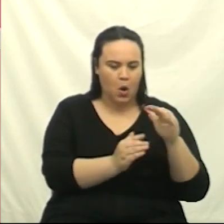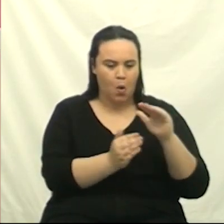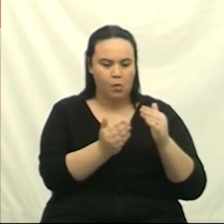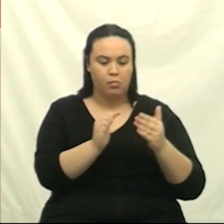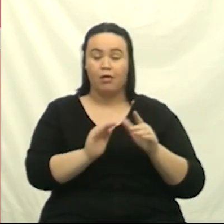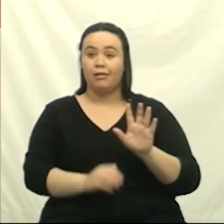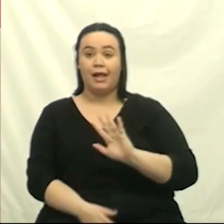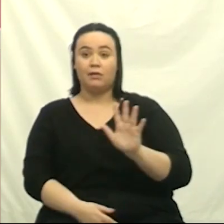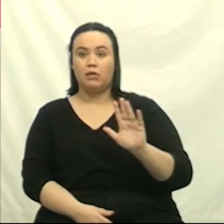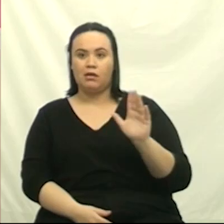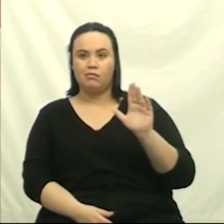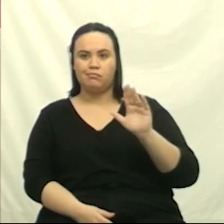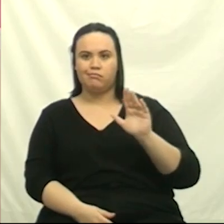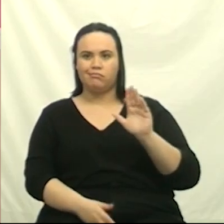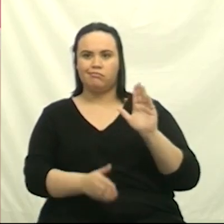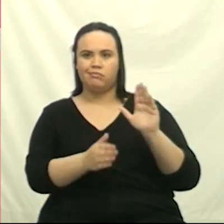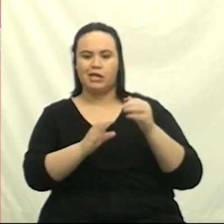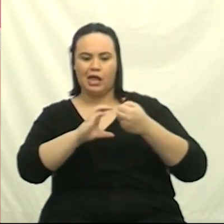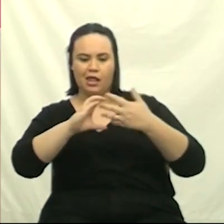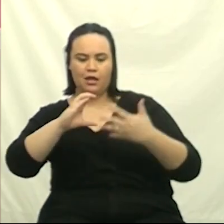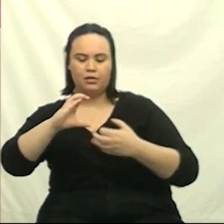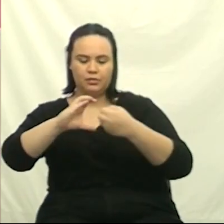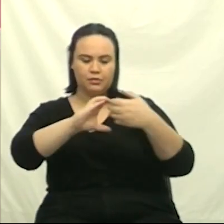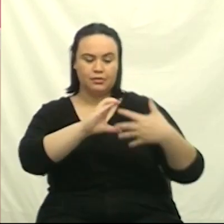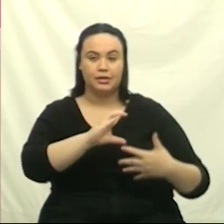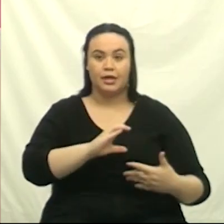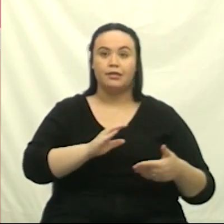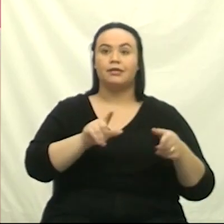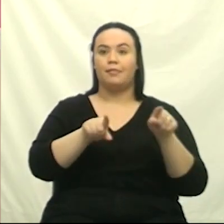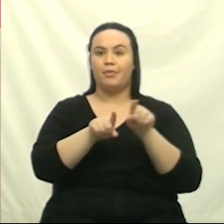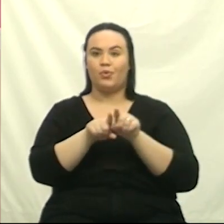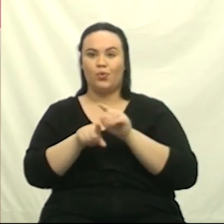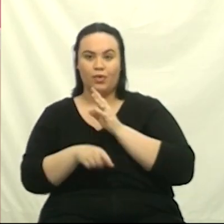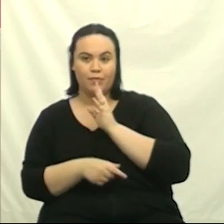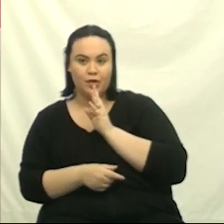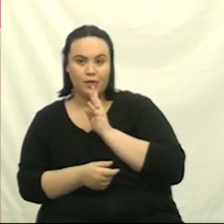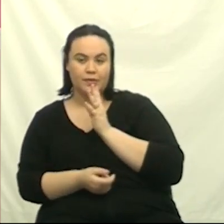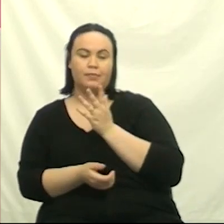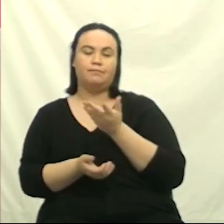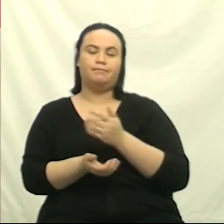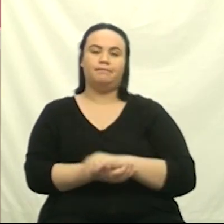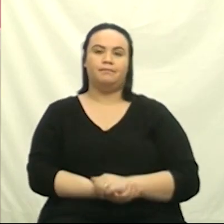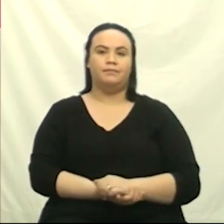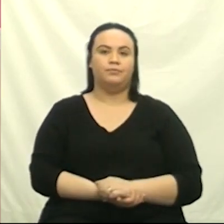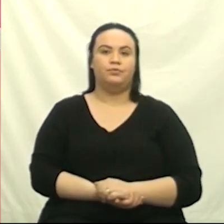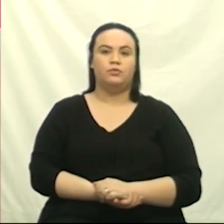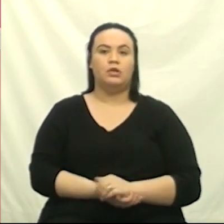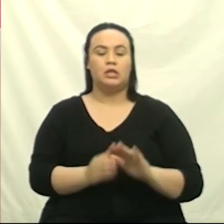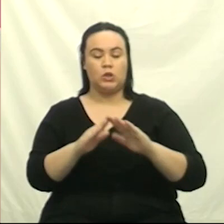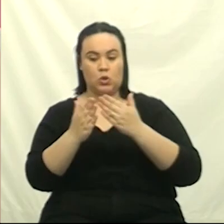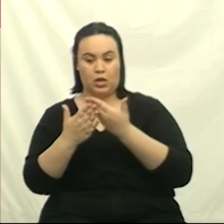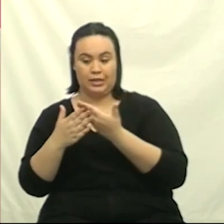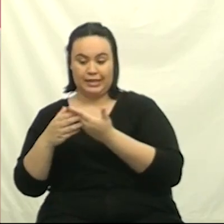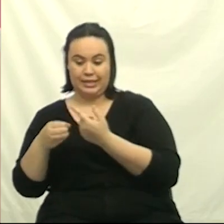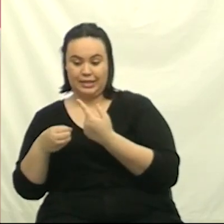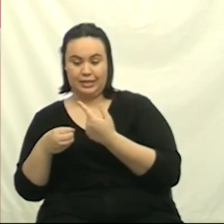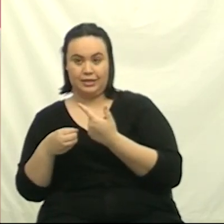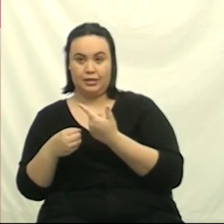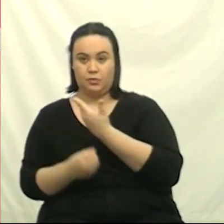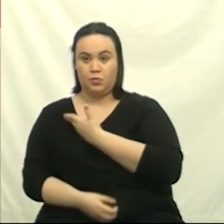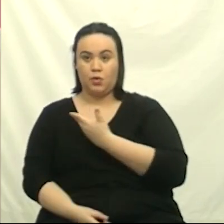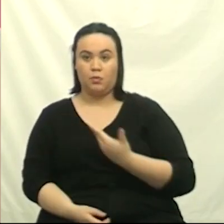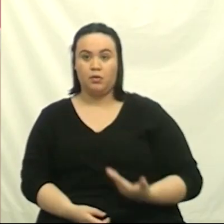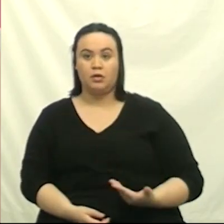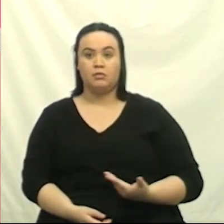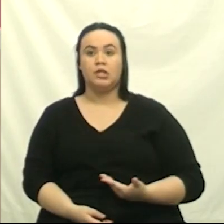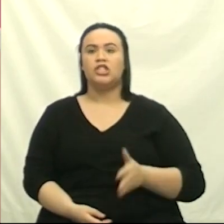muito grande então a gente também começou com esse conhecimento nas escolas municipais a gente sabe que muitas escolas